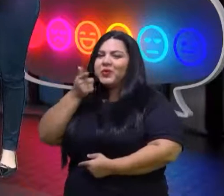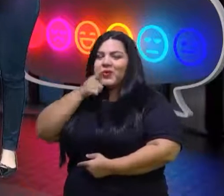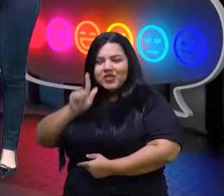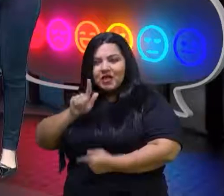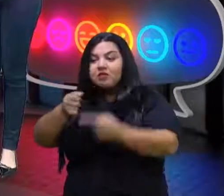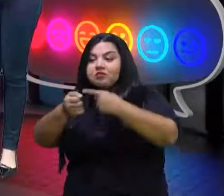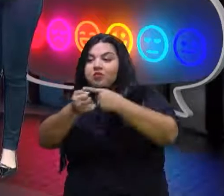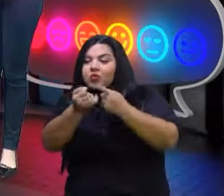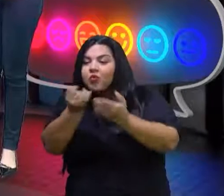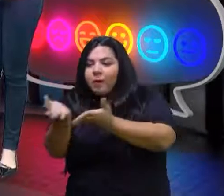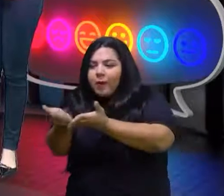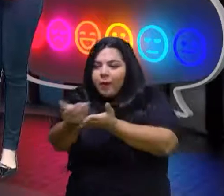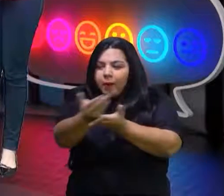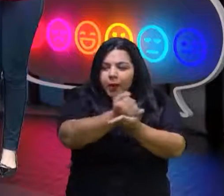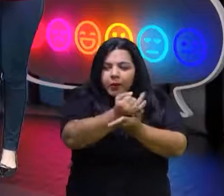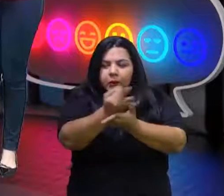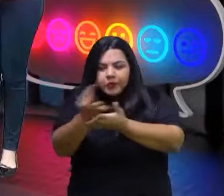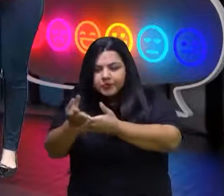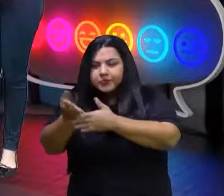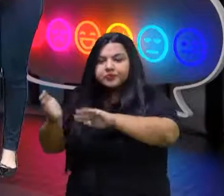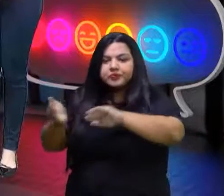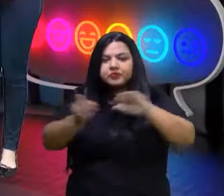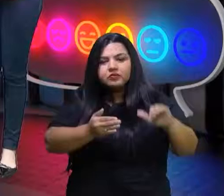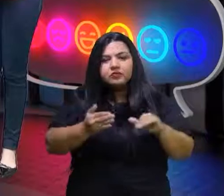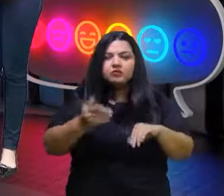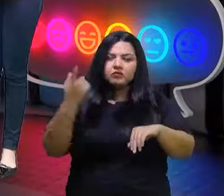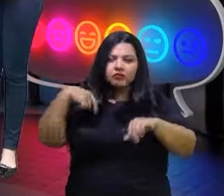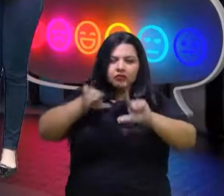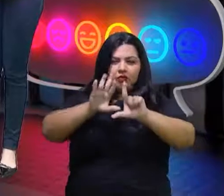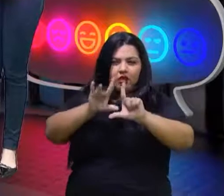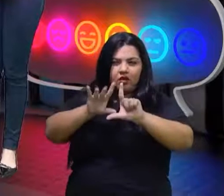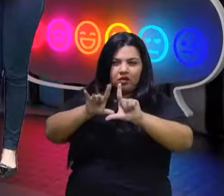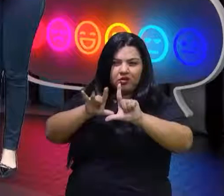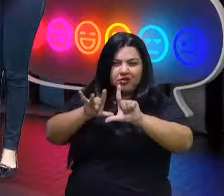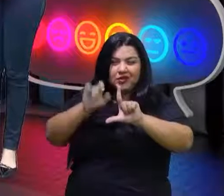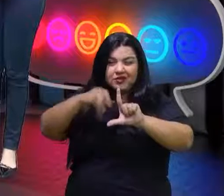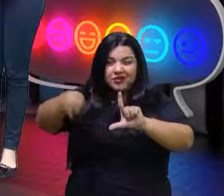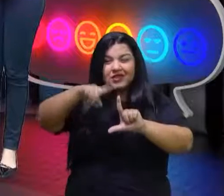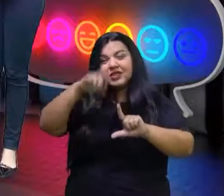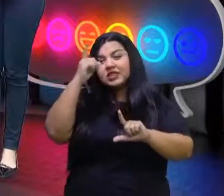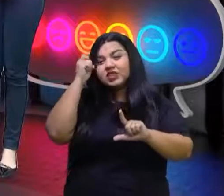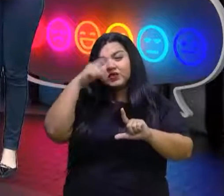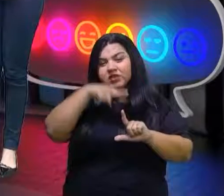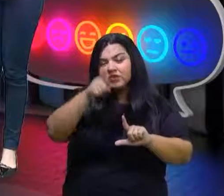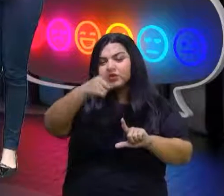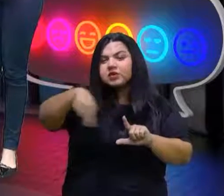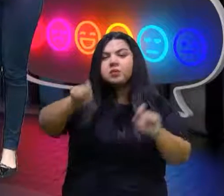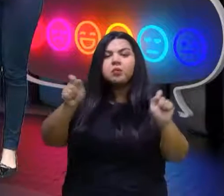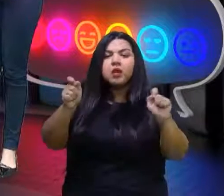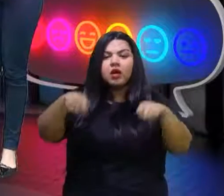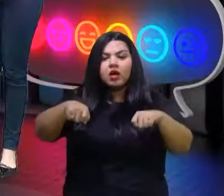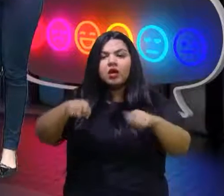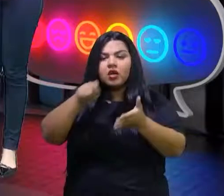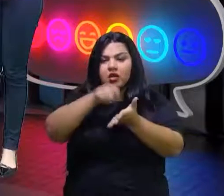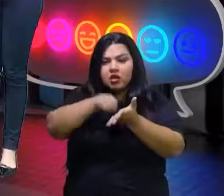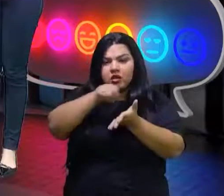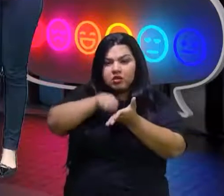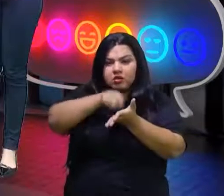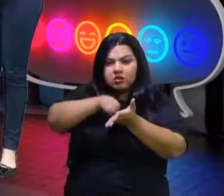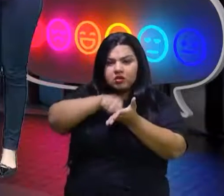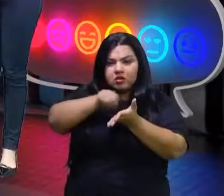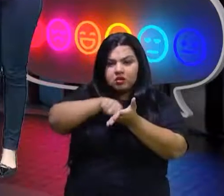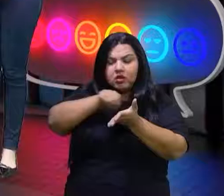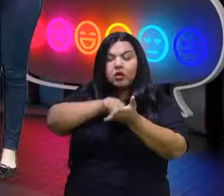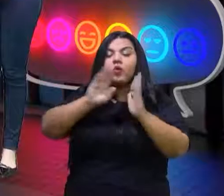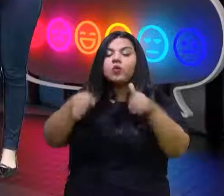a ler o código QR Code que está aqui na tela, não é bem ali no cantinho, você pode anotar no seu